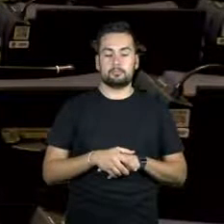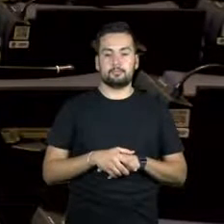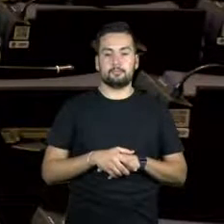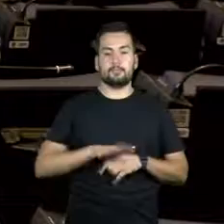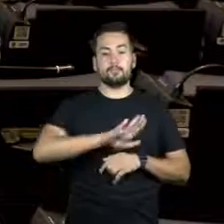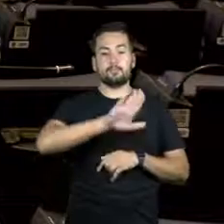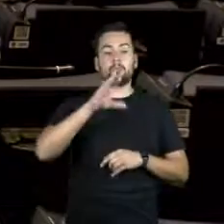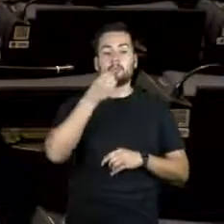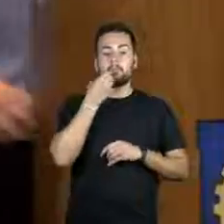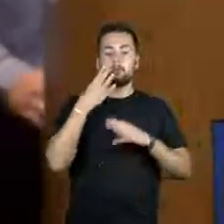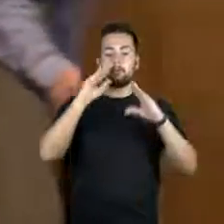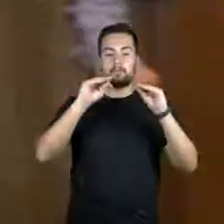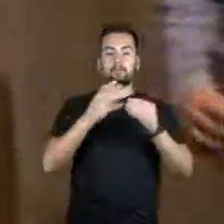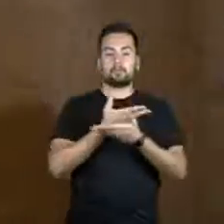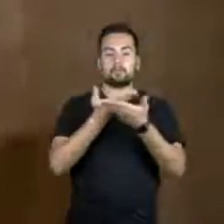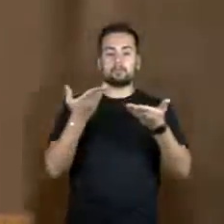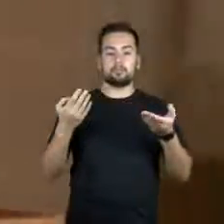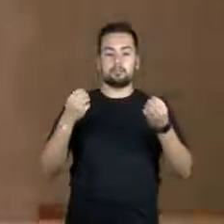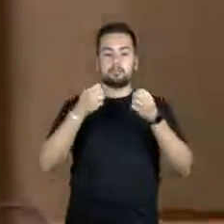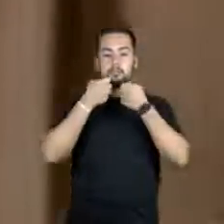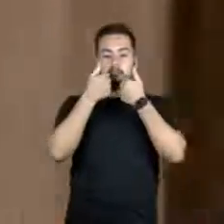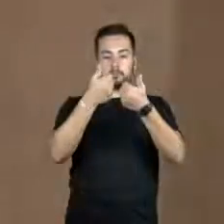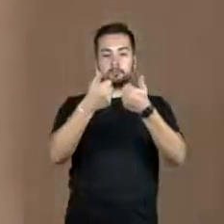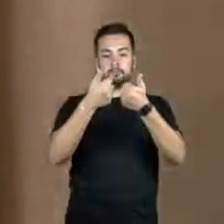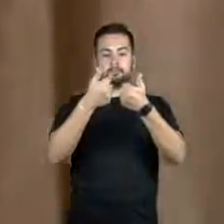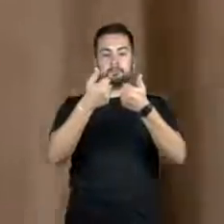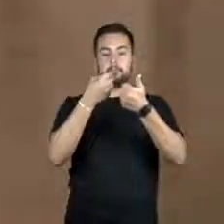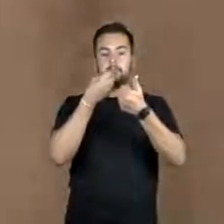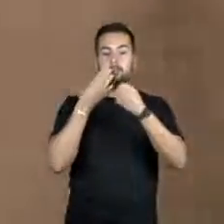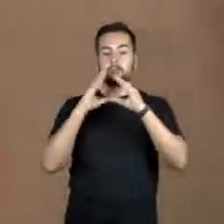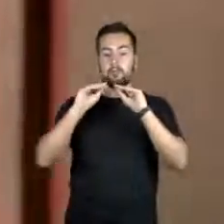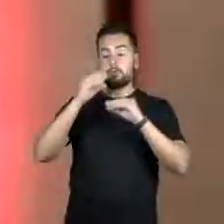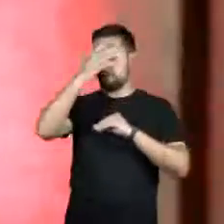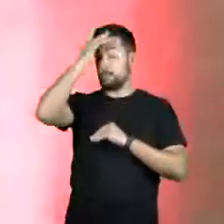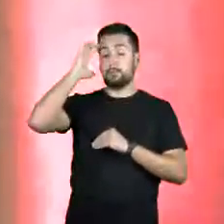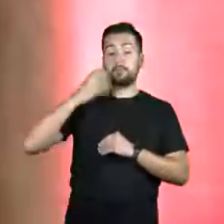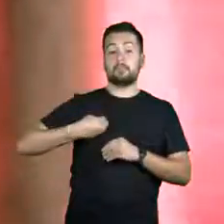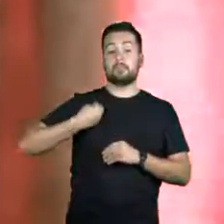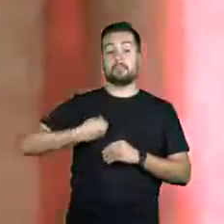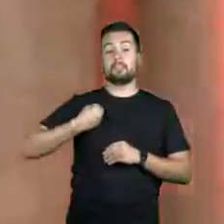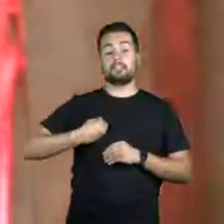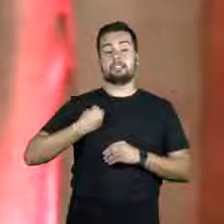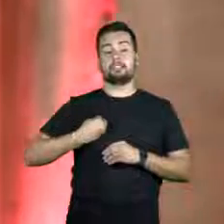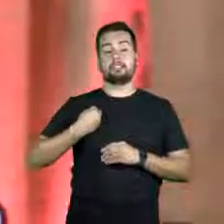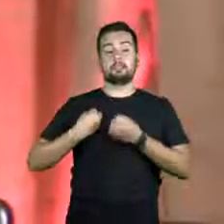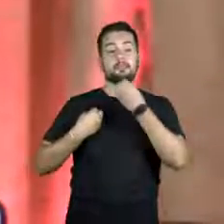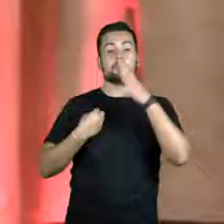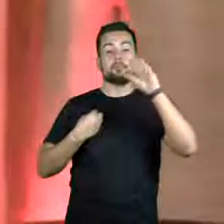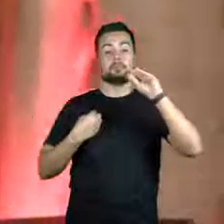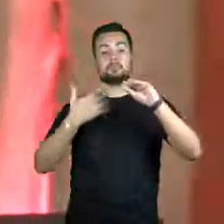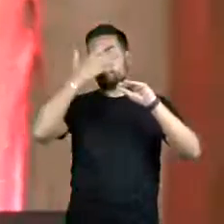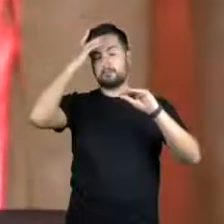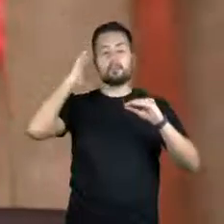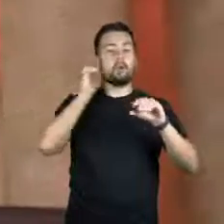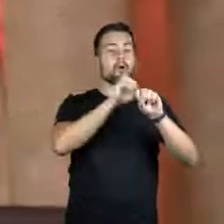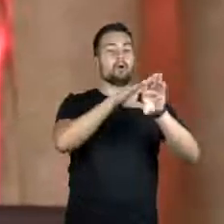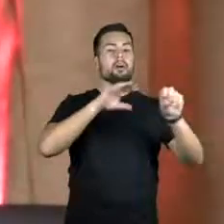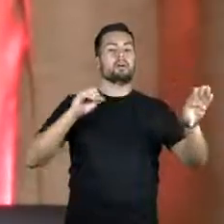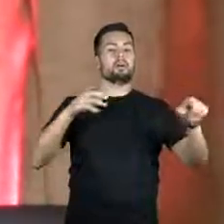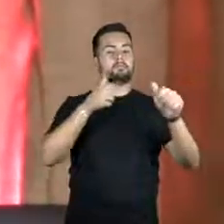Olá, boa noite, pessoal, tudo bem? Boa noite, pessoal que está aqui presencialmente, boa noite, pessoal que está acompanhando aqui